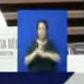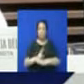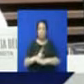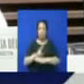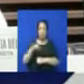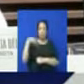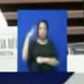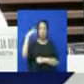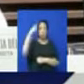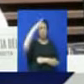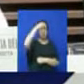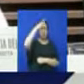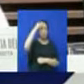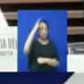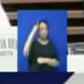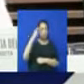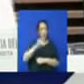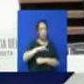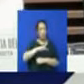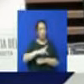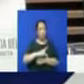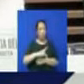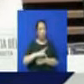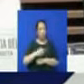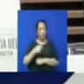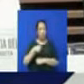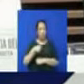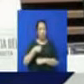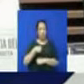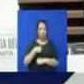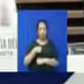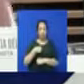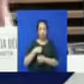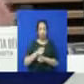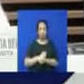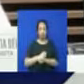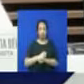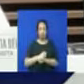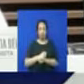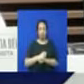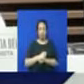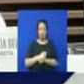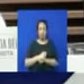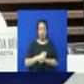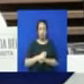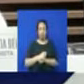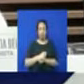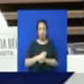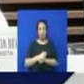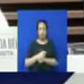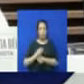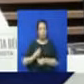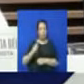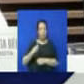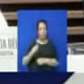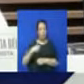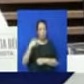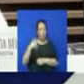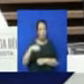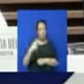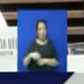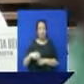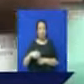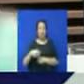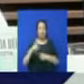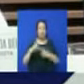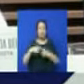aqui na presidência, eu precisava, pastor, olhar no olho mesmo de vocês, para que, dizem que os